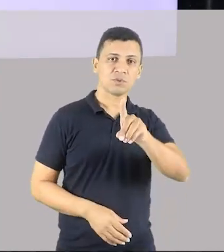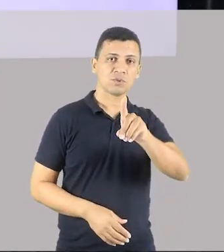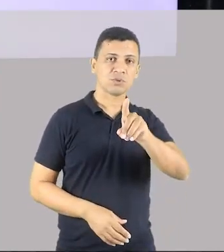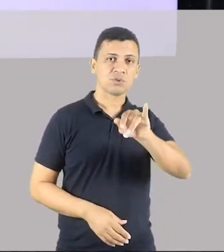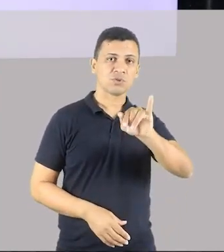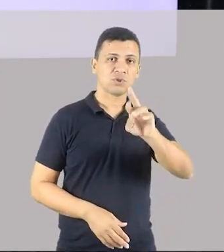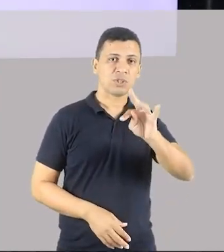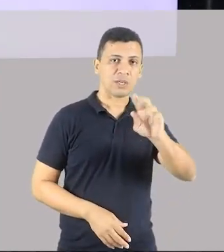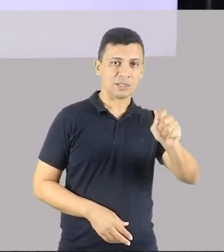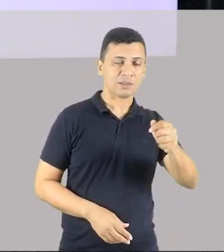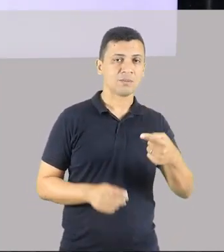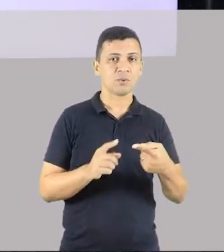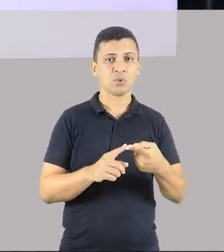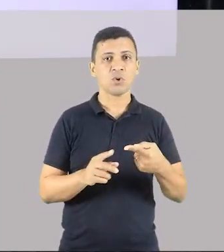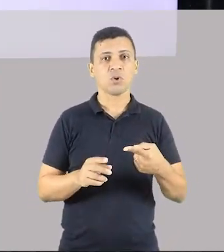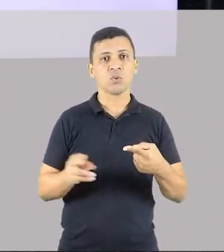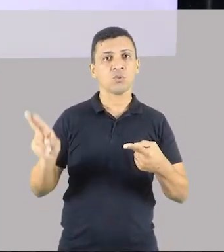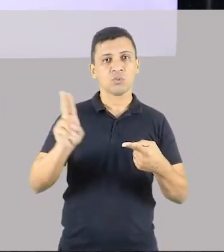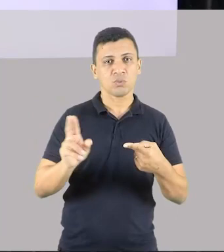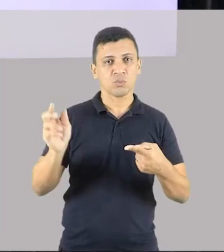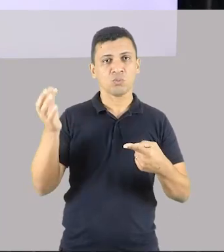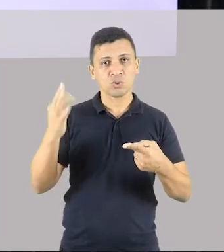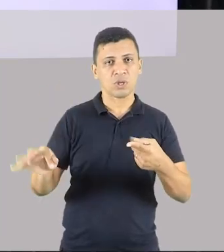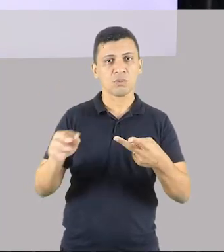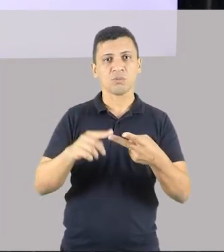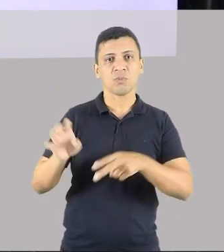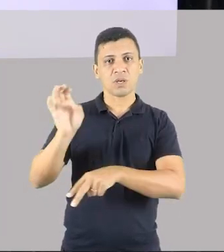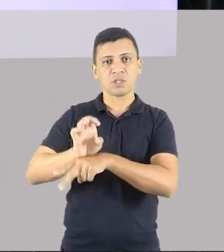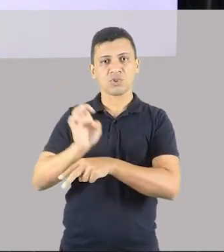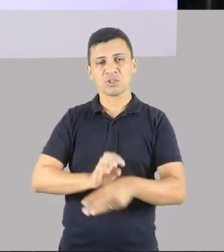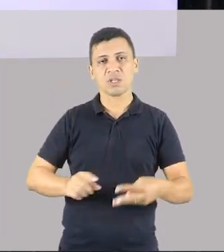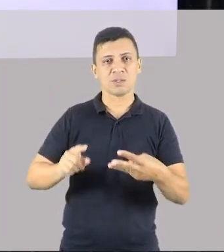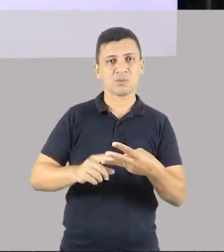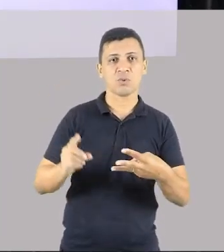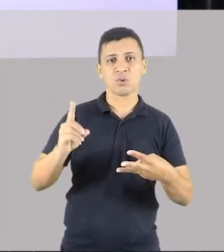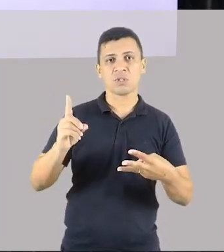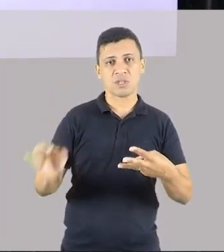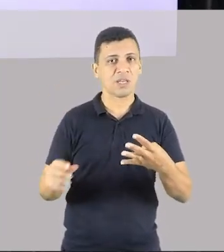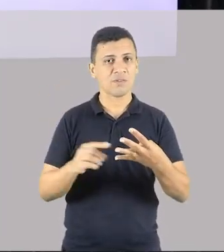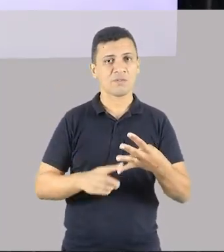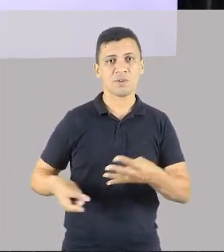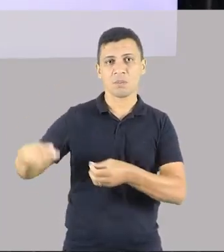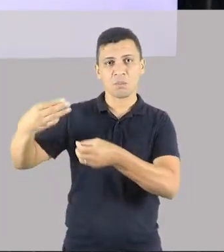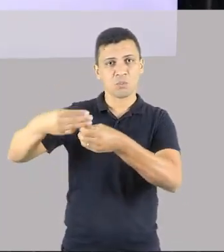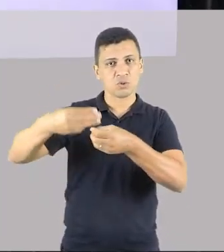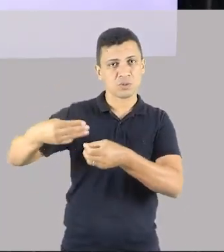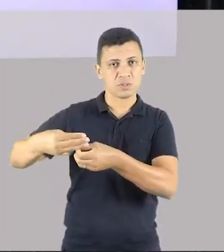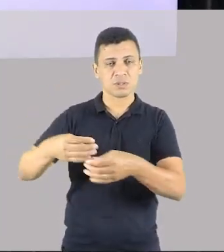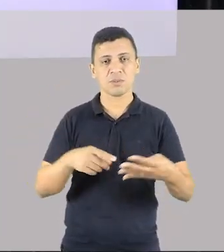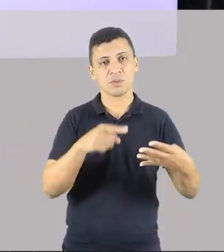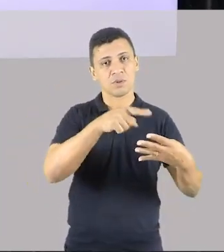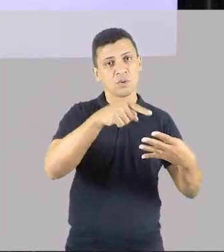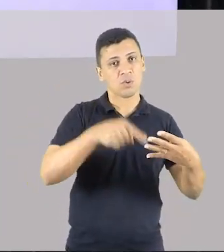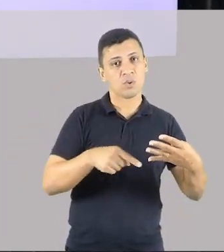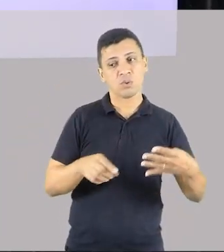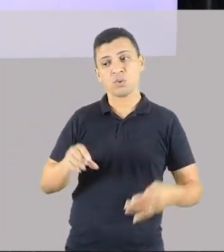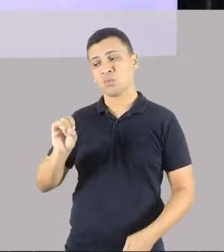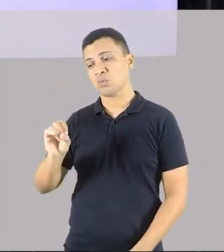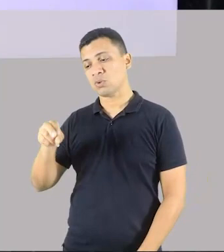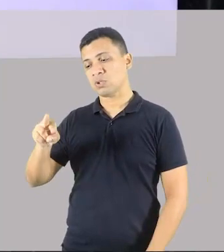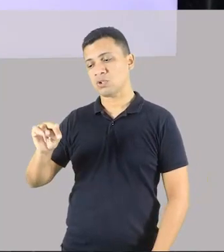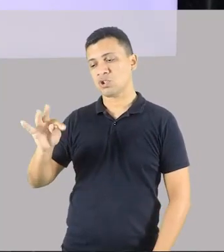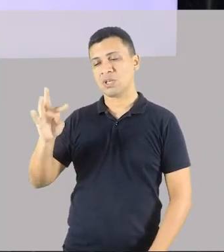direta, a União, os estados, o Distrito Federal e os municípios, ou as entidades da administração